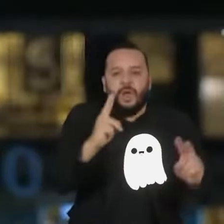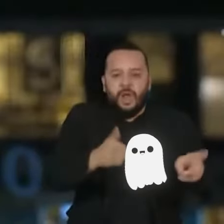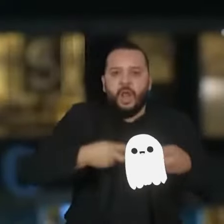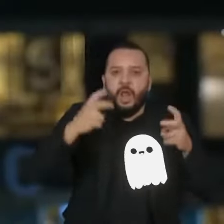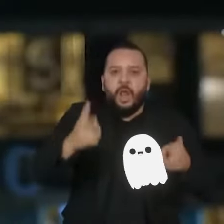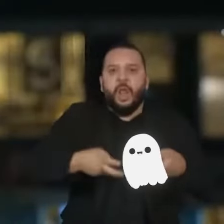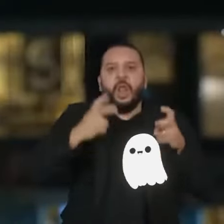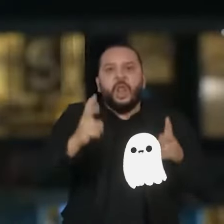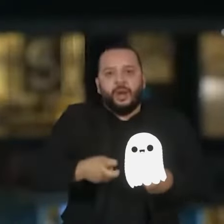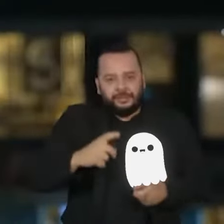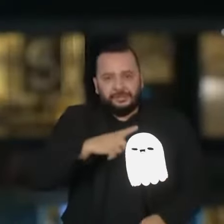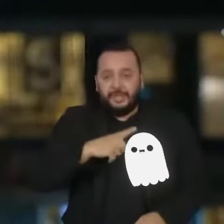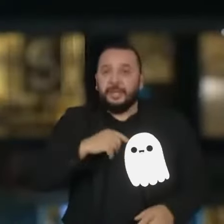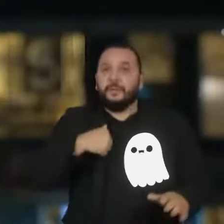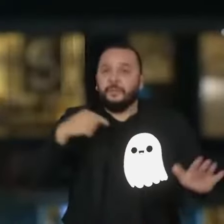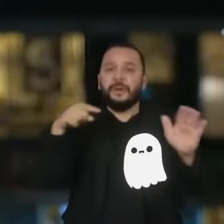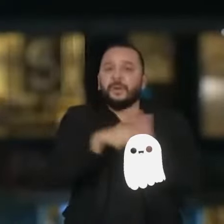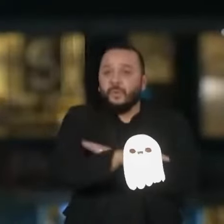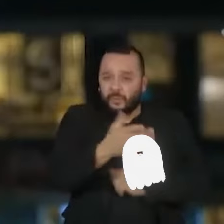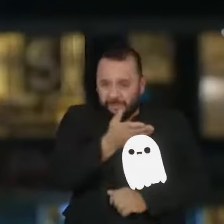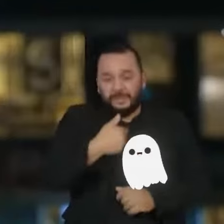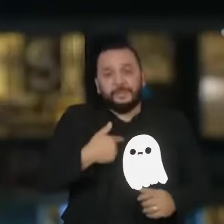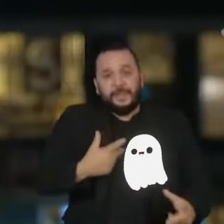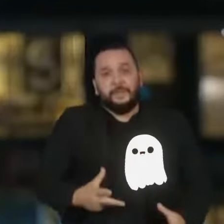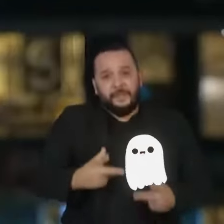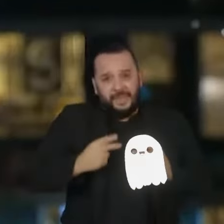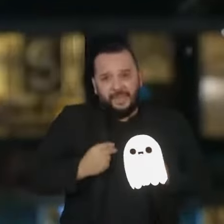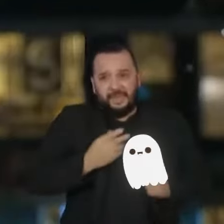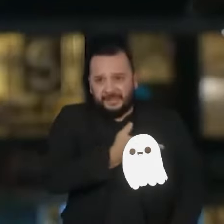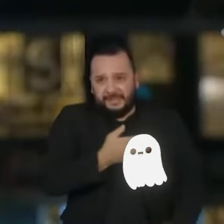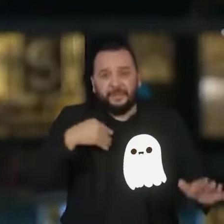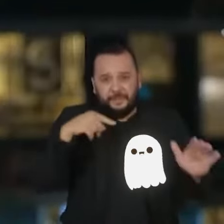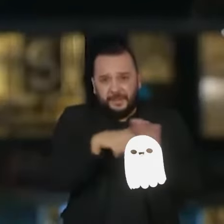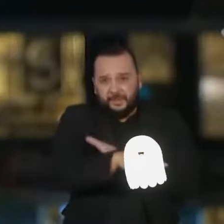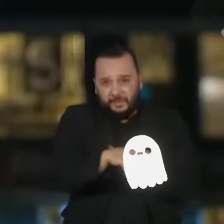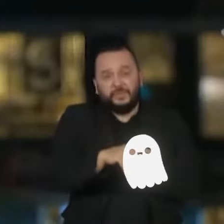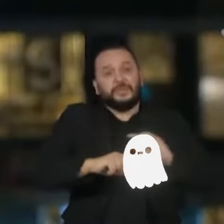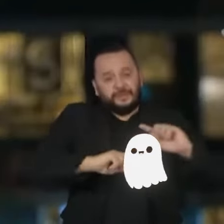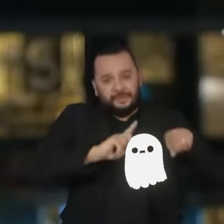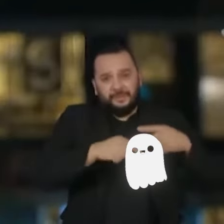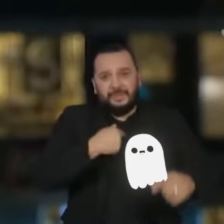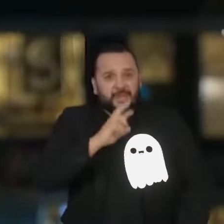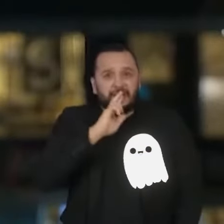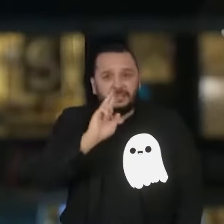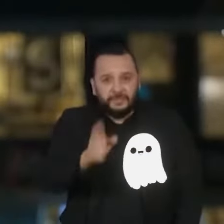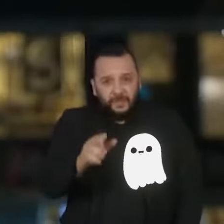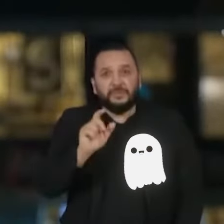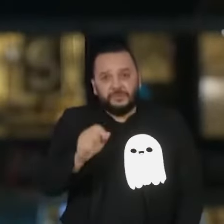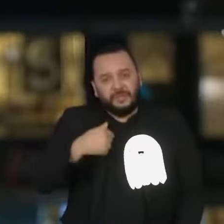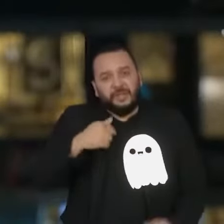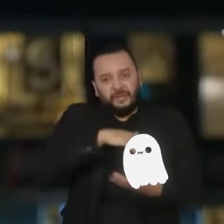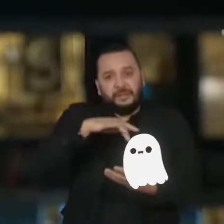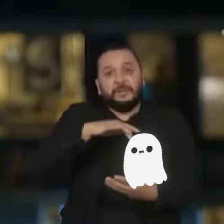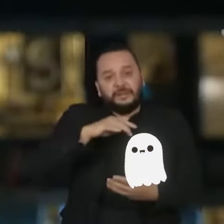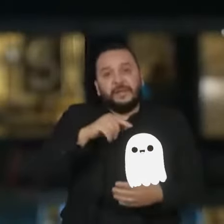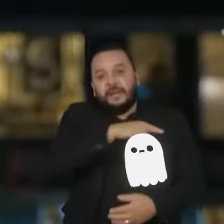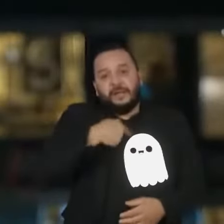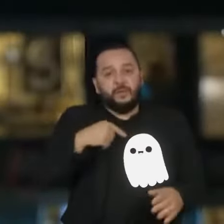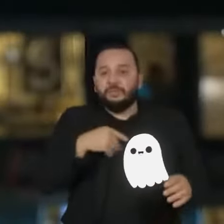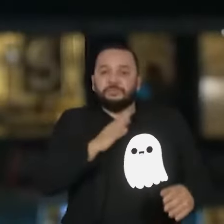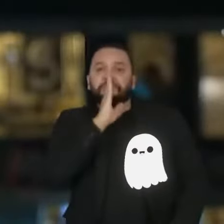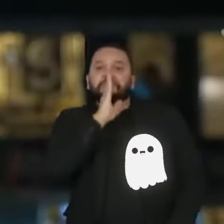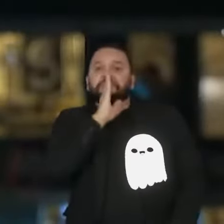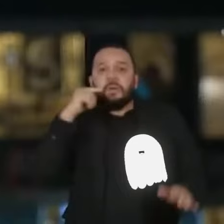Pergunta para o Pablo Marçal, até que ele mereça uma pergunta e se restabeleça o princípio democrático, é o silêncio.